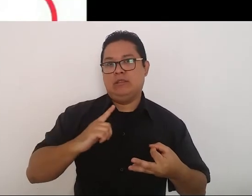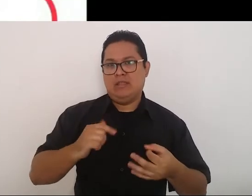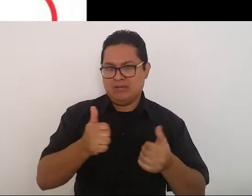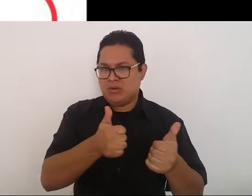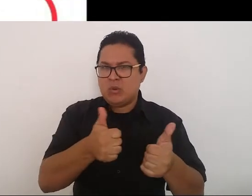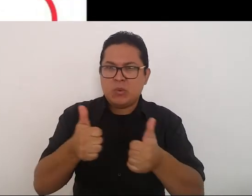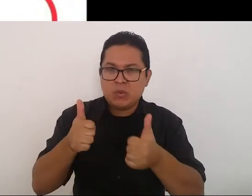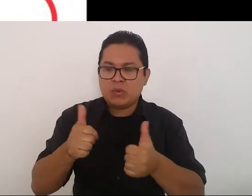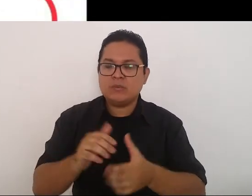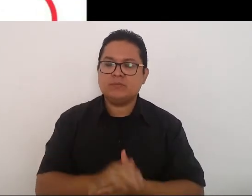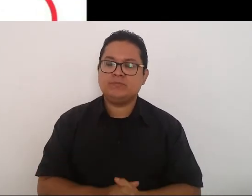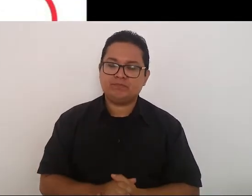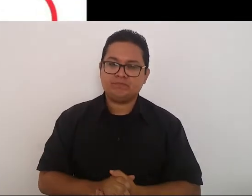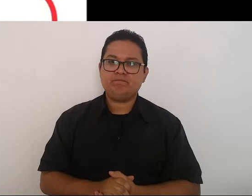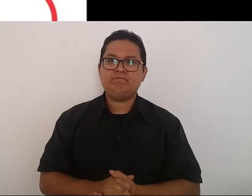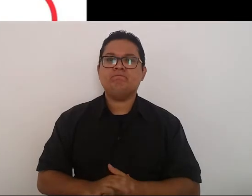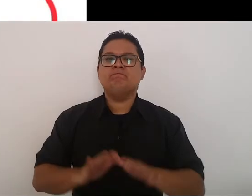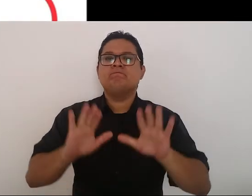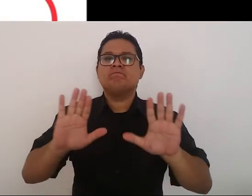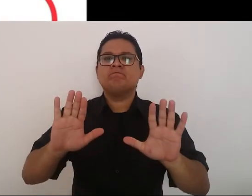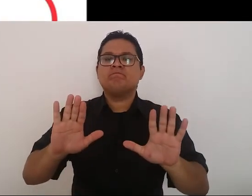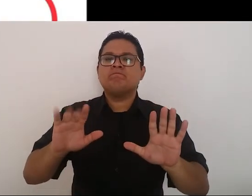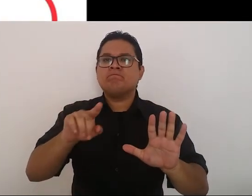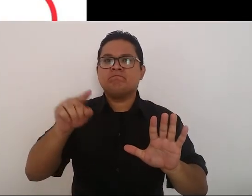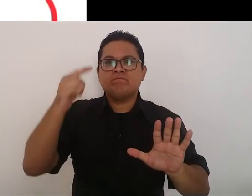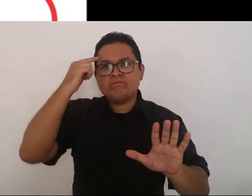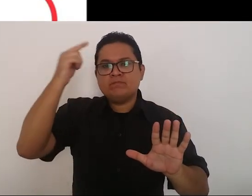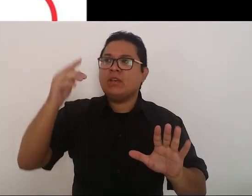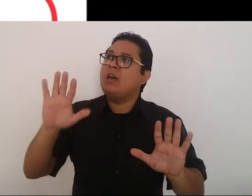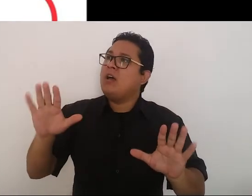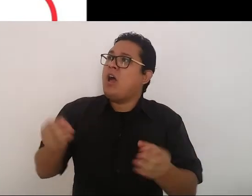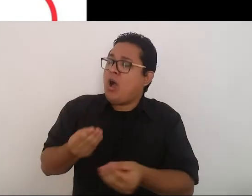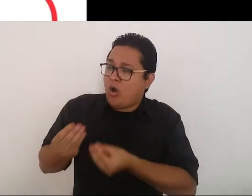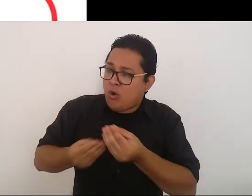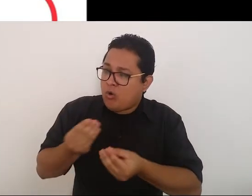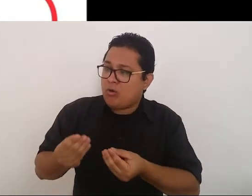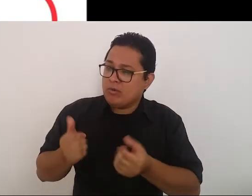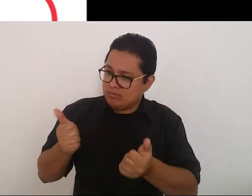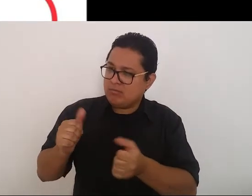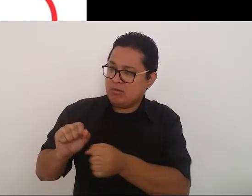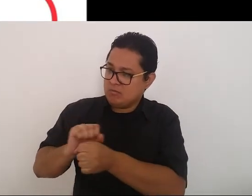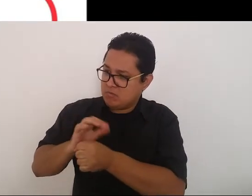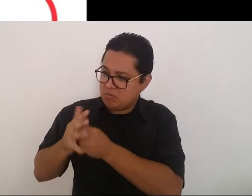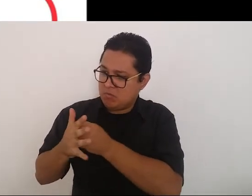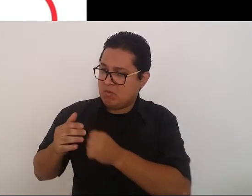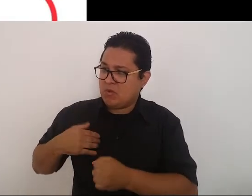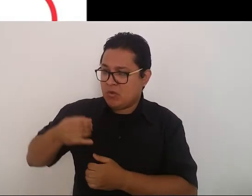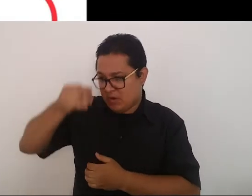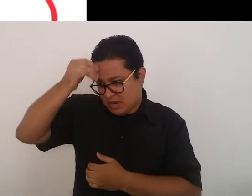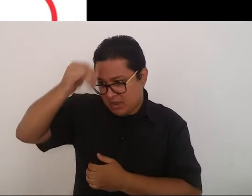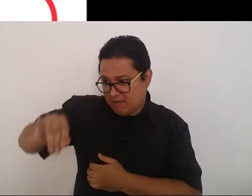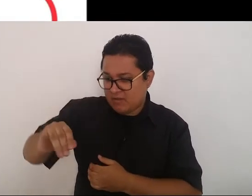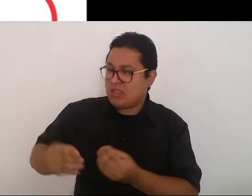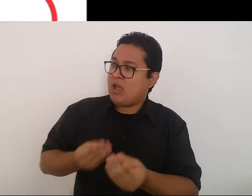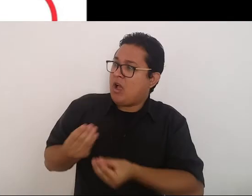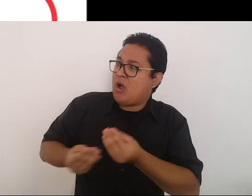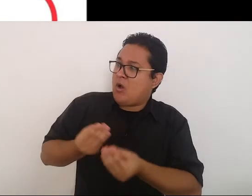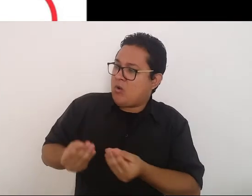Bom, então como é que eu posso me prevenir, professor? Bom, prevenção está em todos os lugares. Lava a